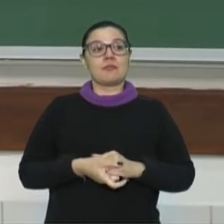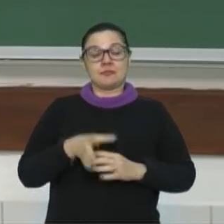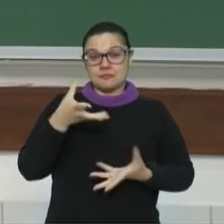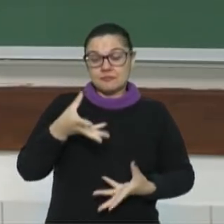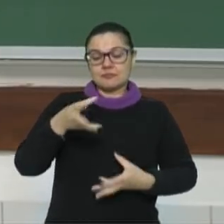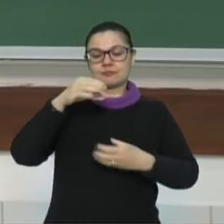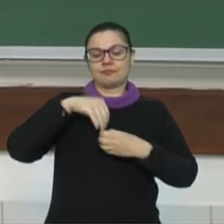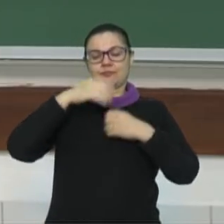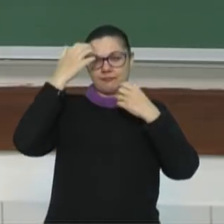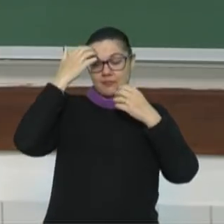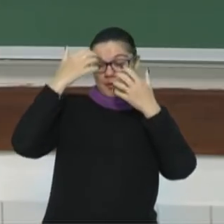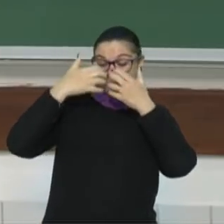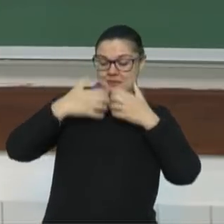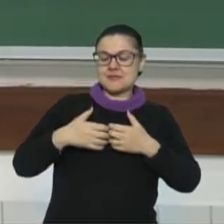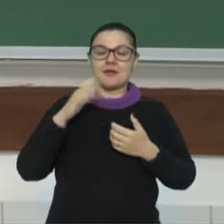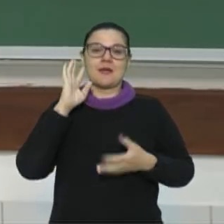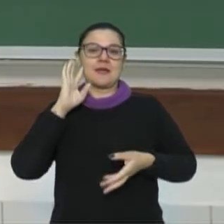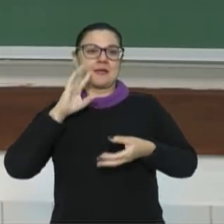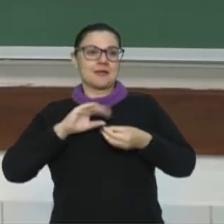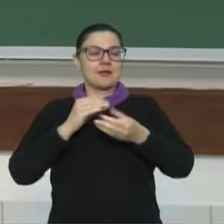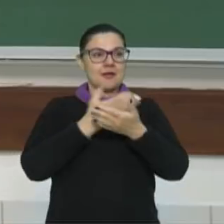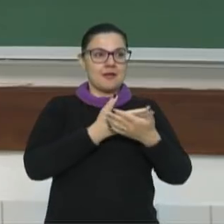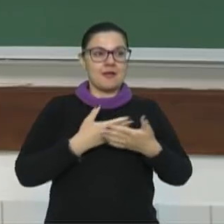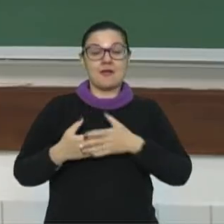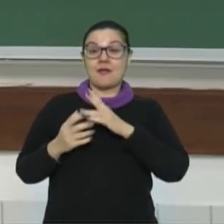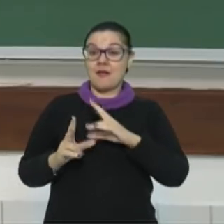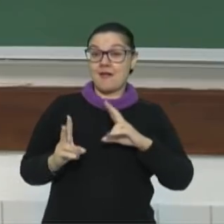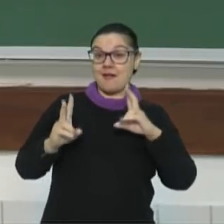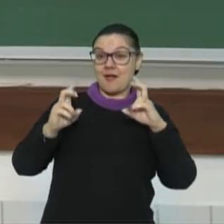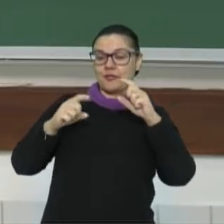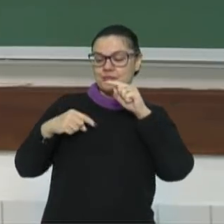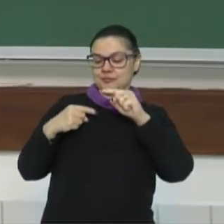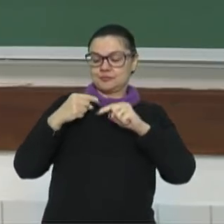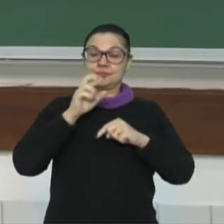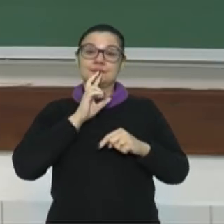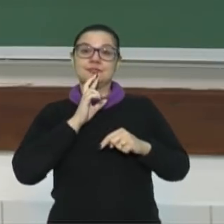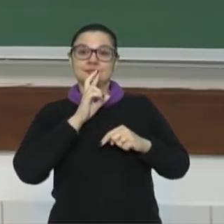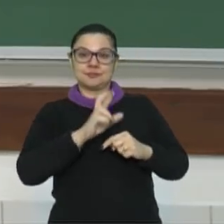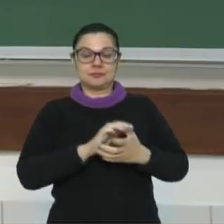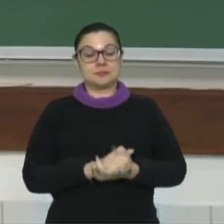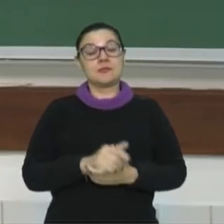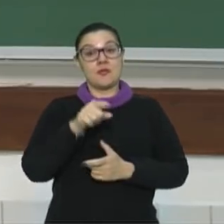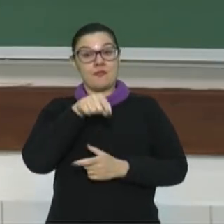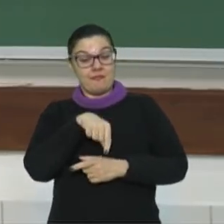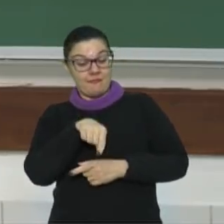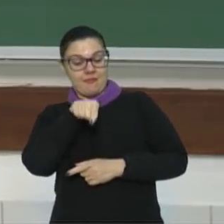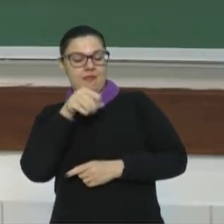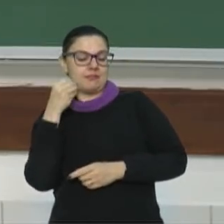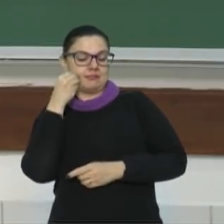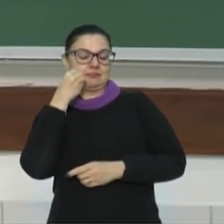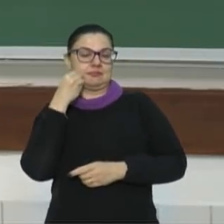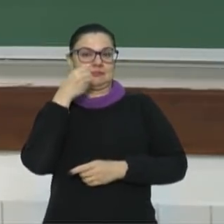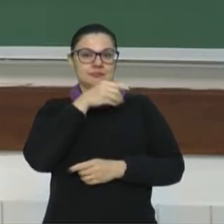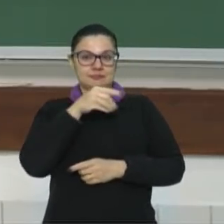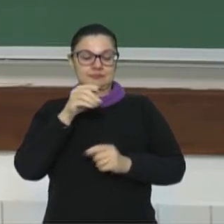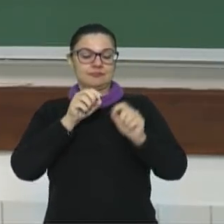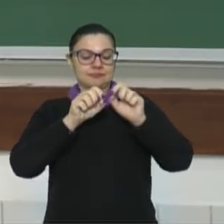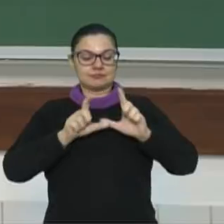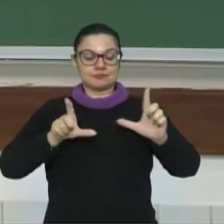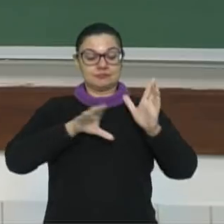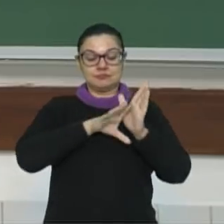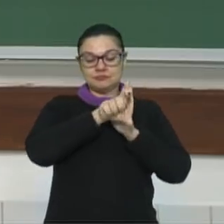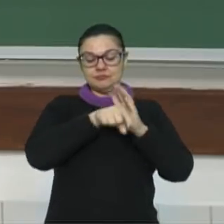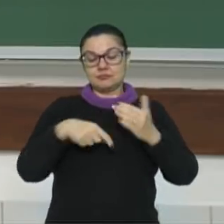você pensar um pouquinho, né, como que é a aula, qual é o tema, depois você vai lá, né, então vai acompanhando ali, deixa o Google Class ali